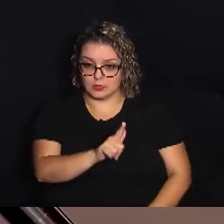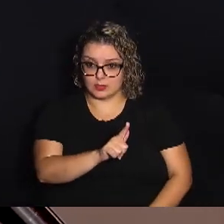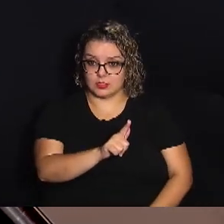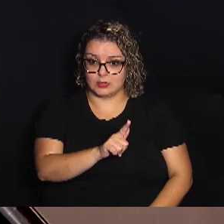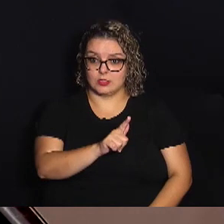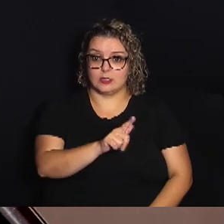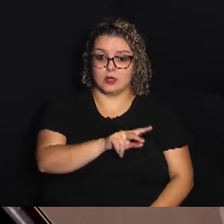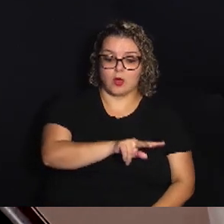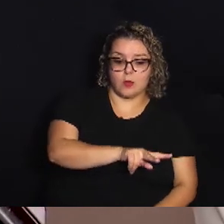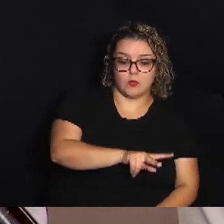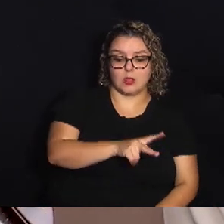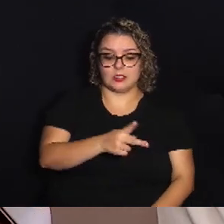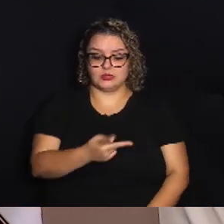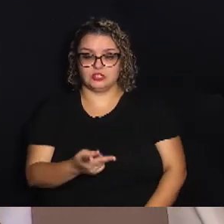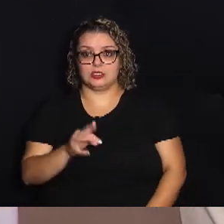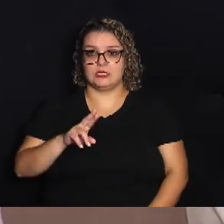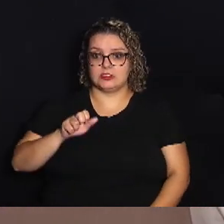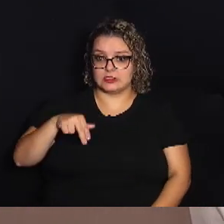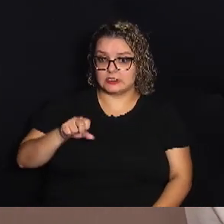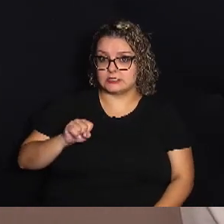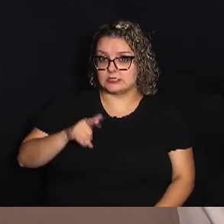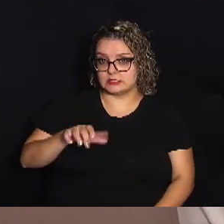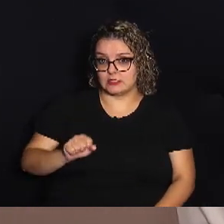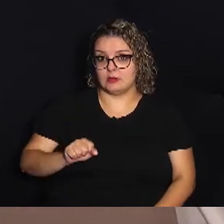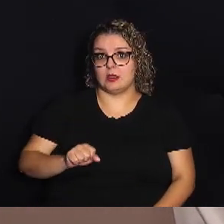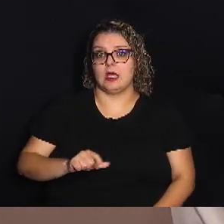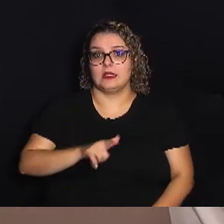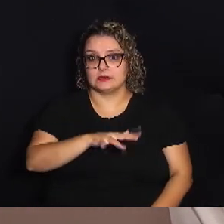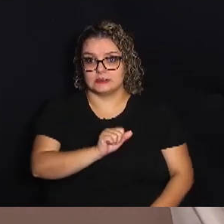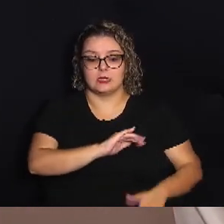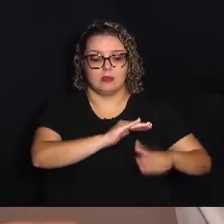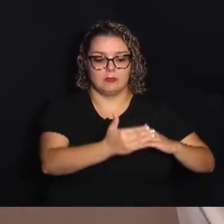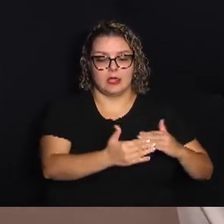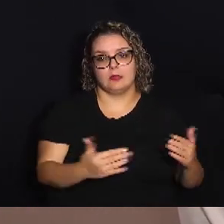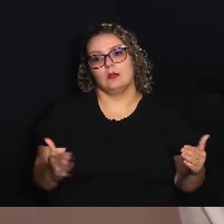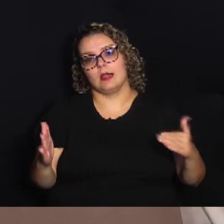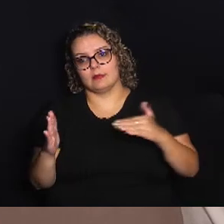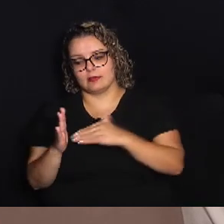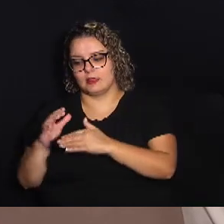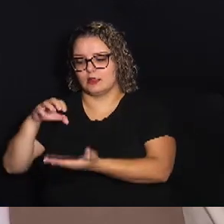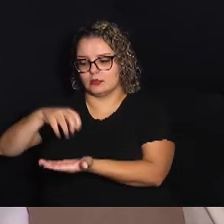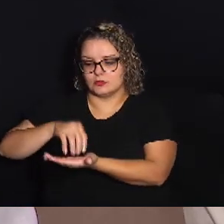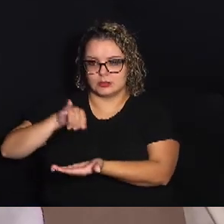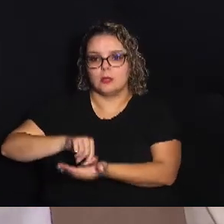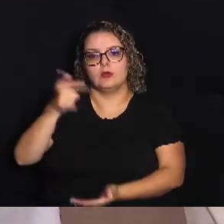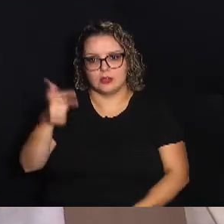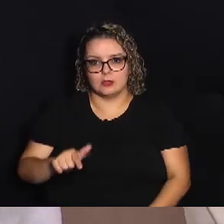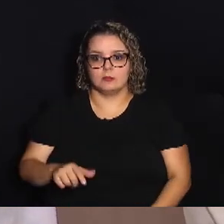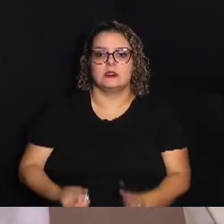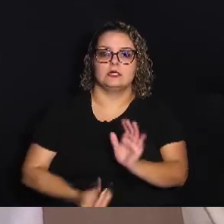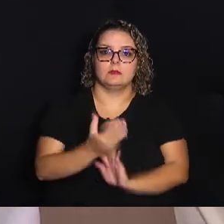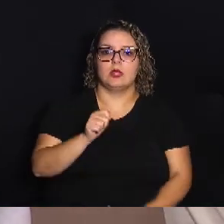Campo Grande uma fase de transição as linhas bairro Centro continuarão mas Nós criamos